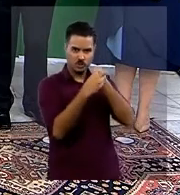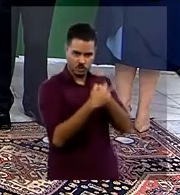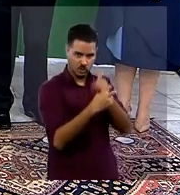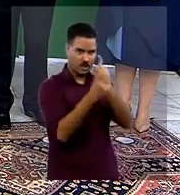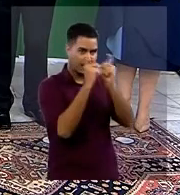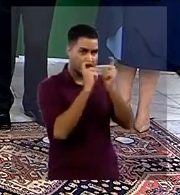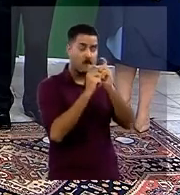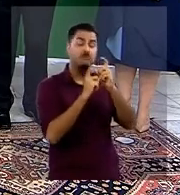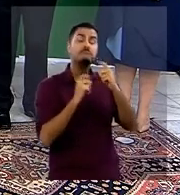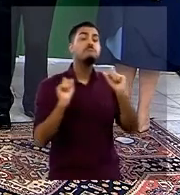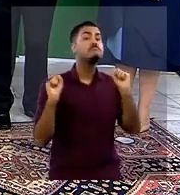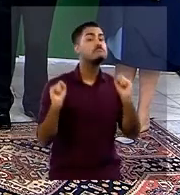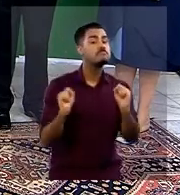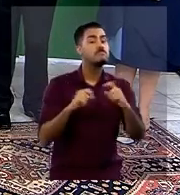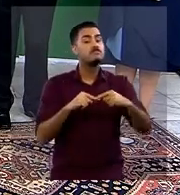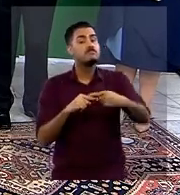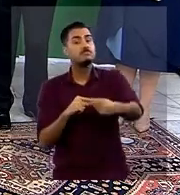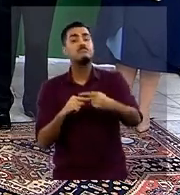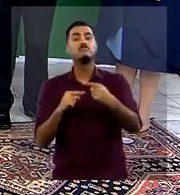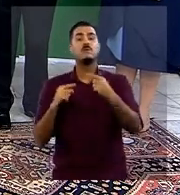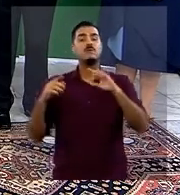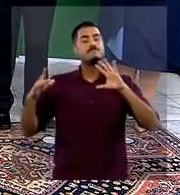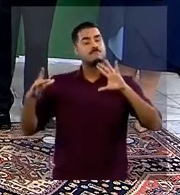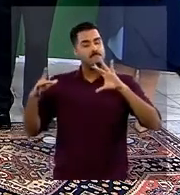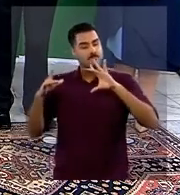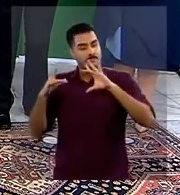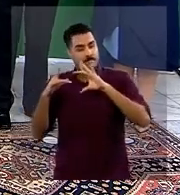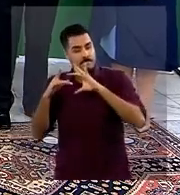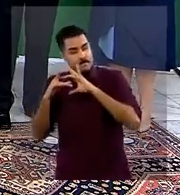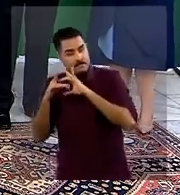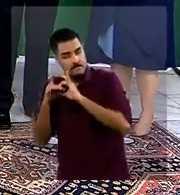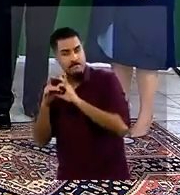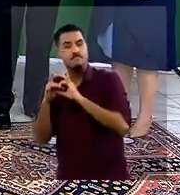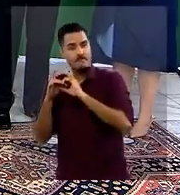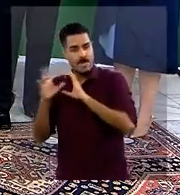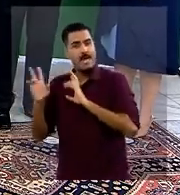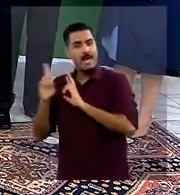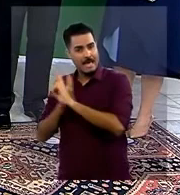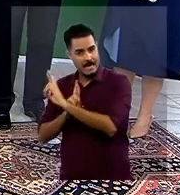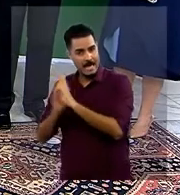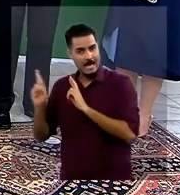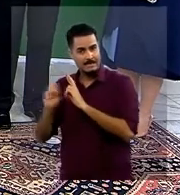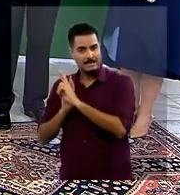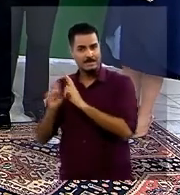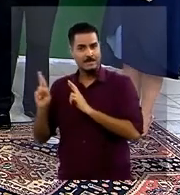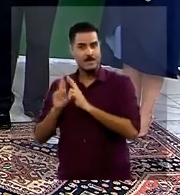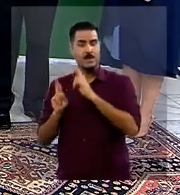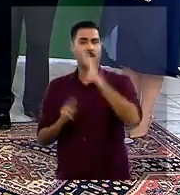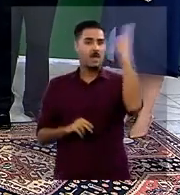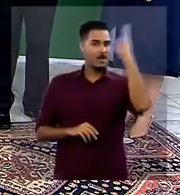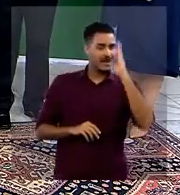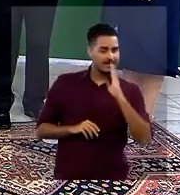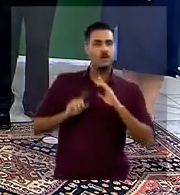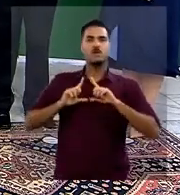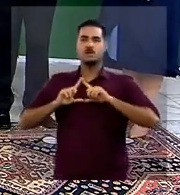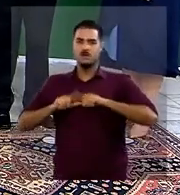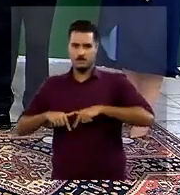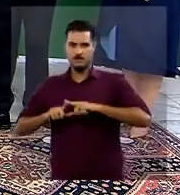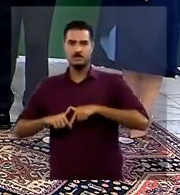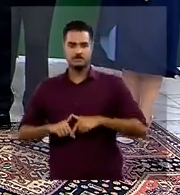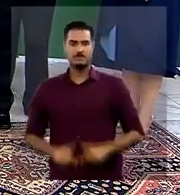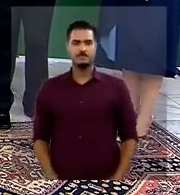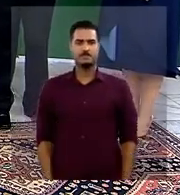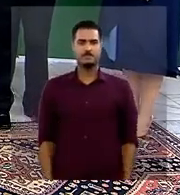surgiu a possibilidade de um estreitamento, de um aprofundamento das relações entre os dois países, Brasil e